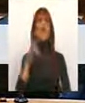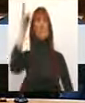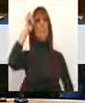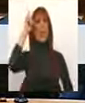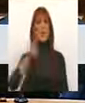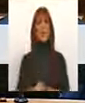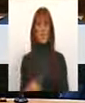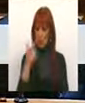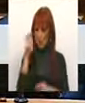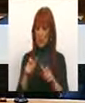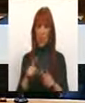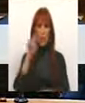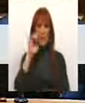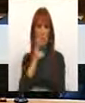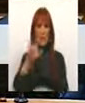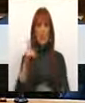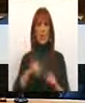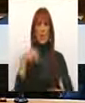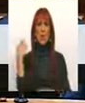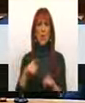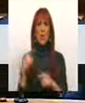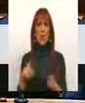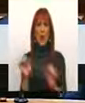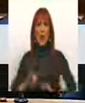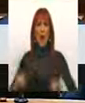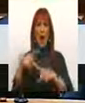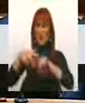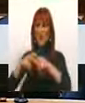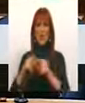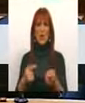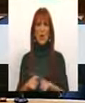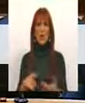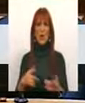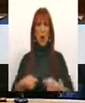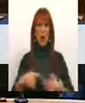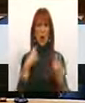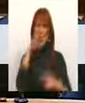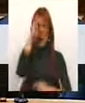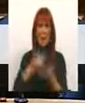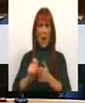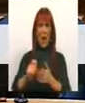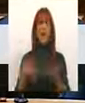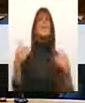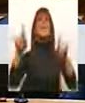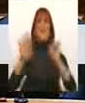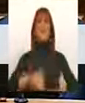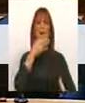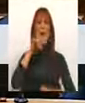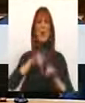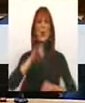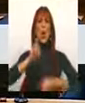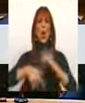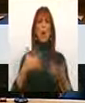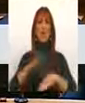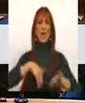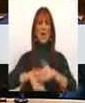bombeiros, são elementos da Proteção Civil e são os únicos que não têm estas ferramentas, tanto custaram ao erário público. Mas falava também aqui daquilo que está